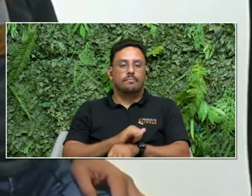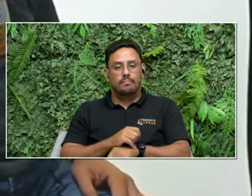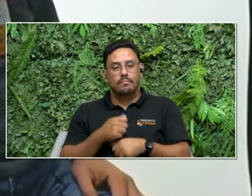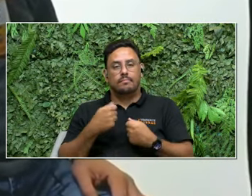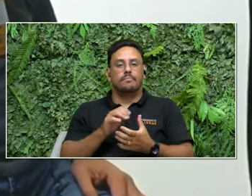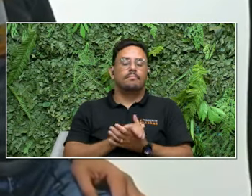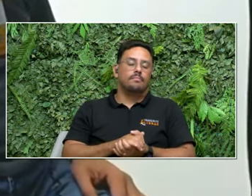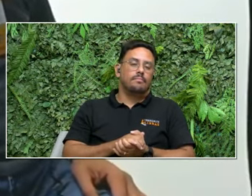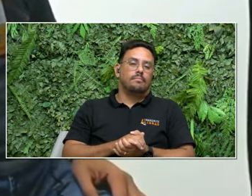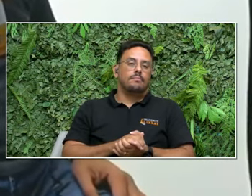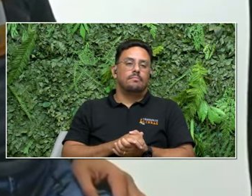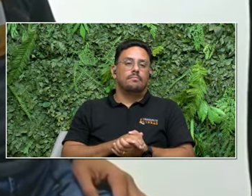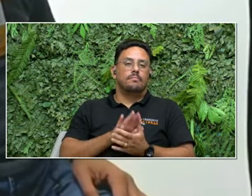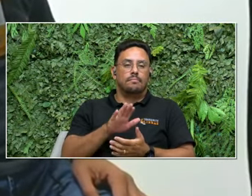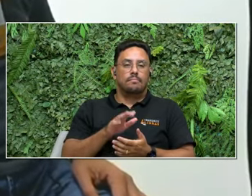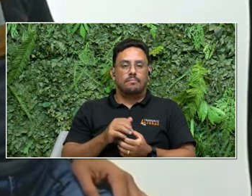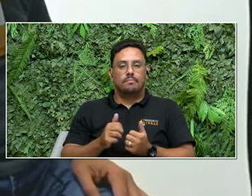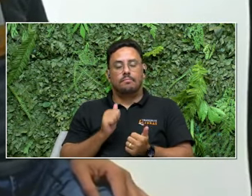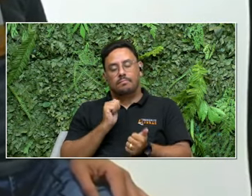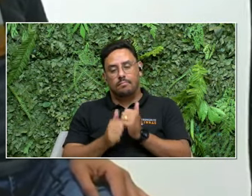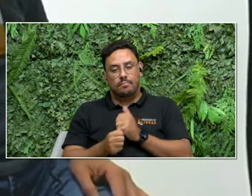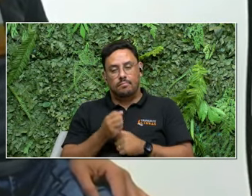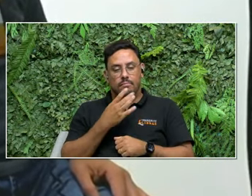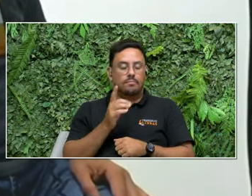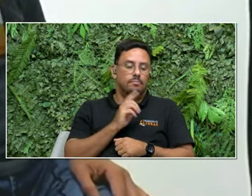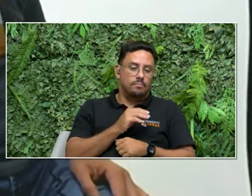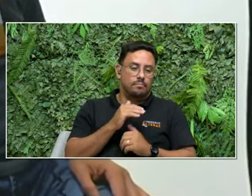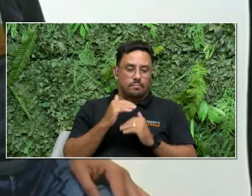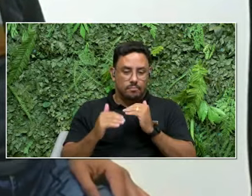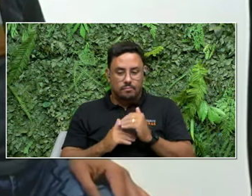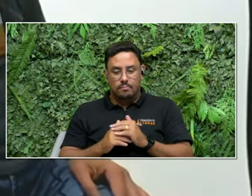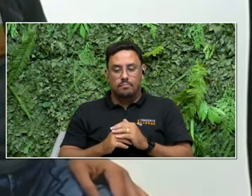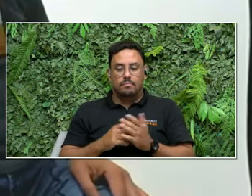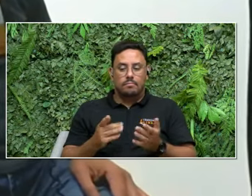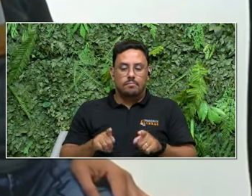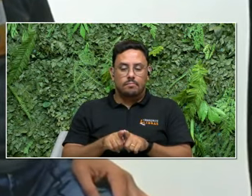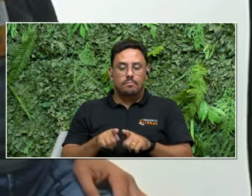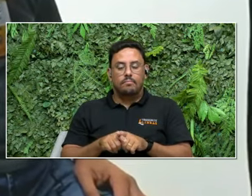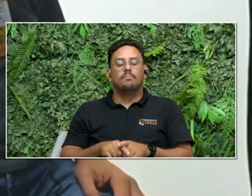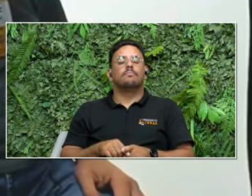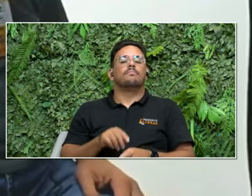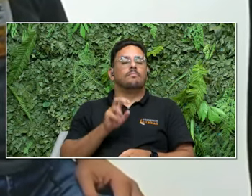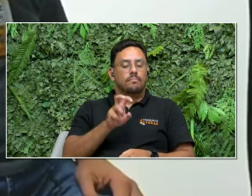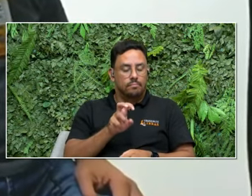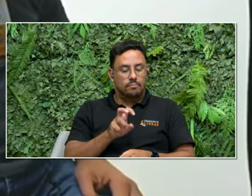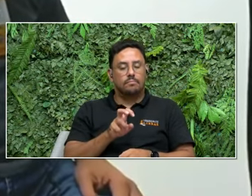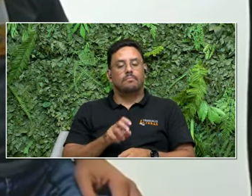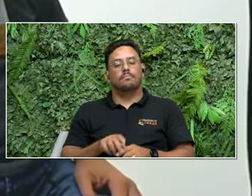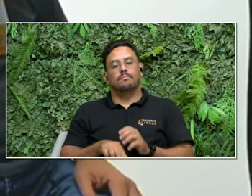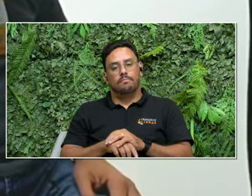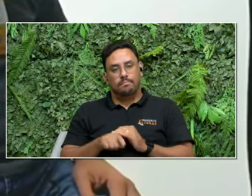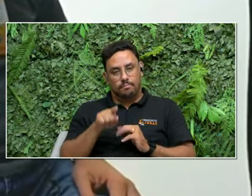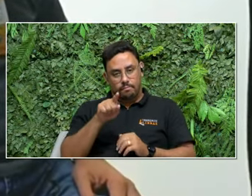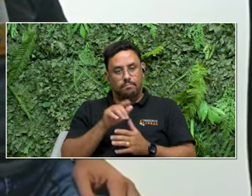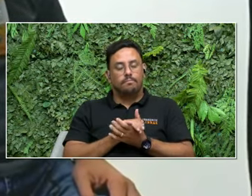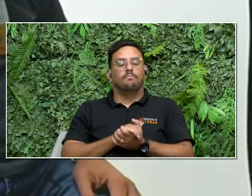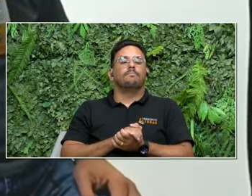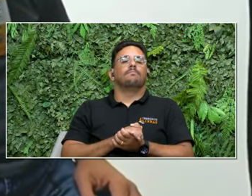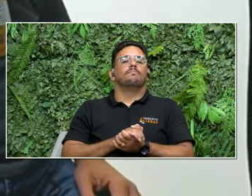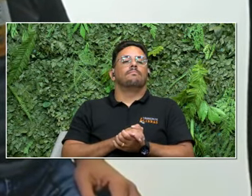no meioo e não jogou tão menos que o Lucas Romer não então uma nota C para